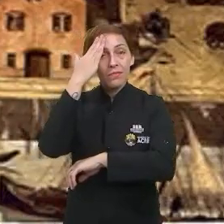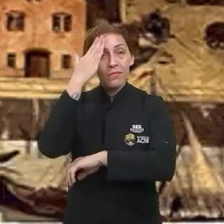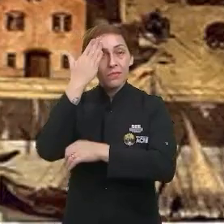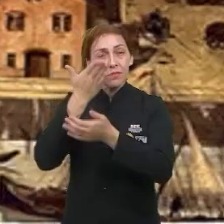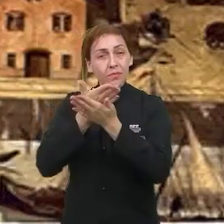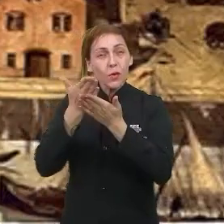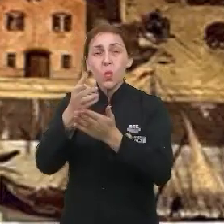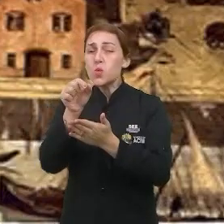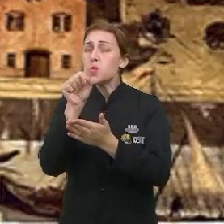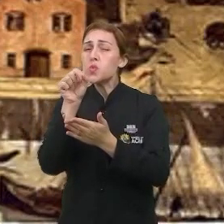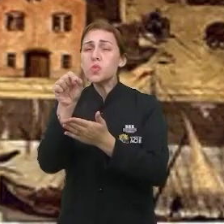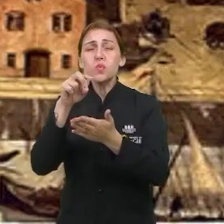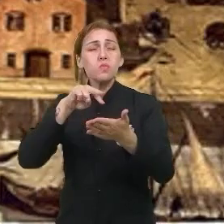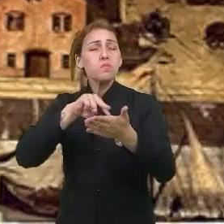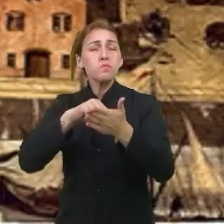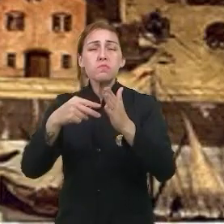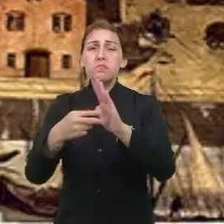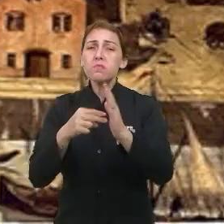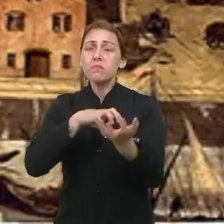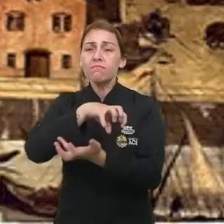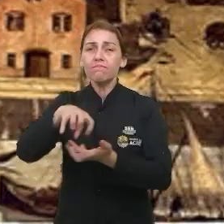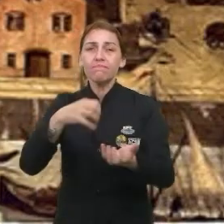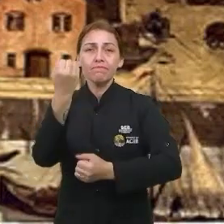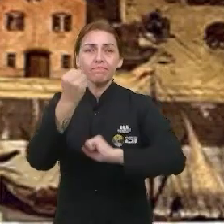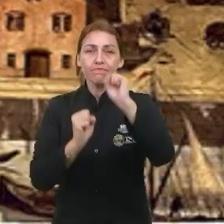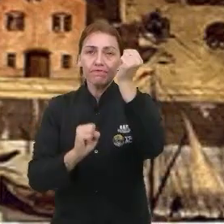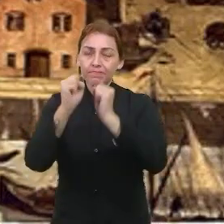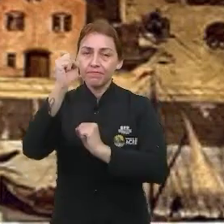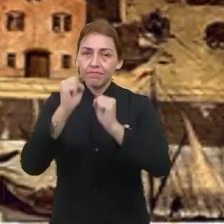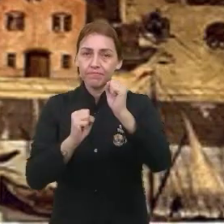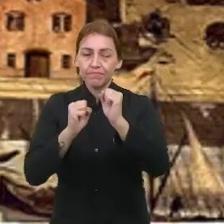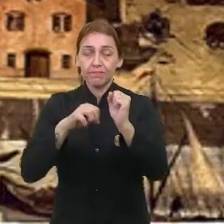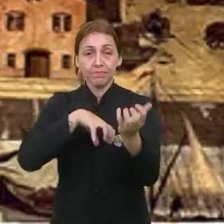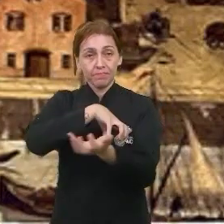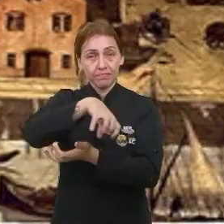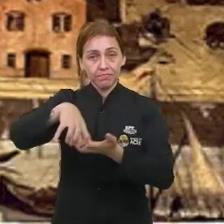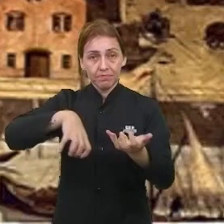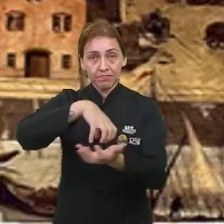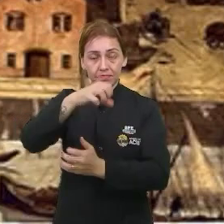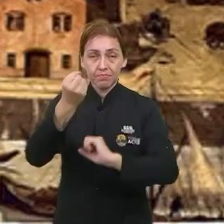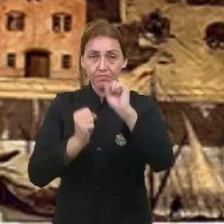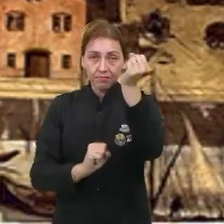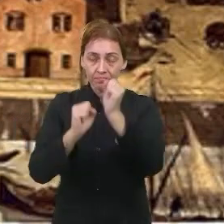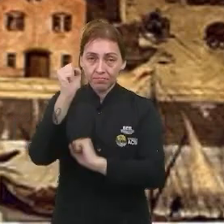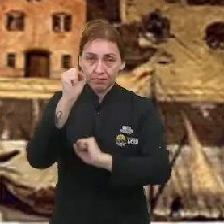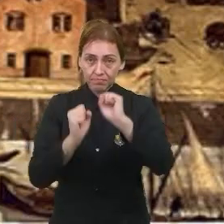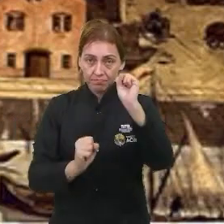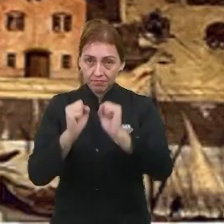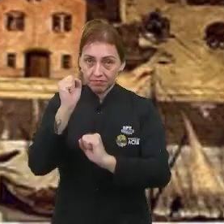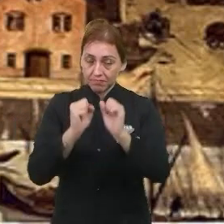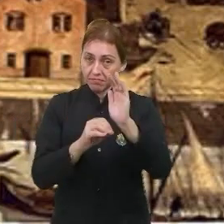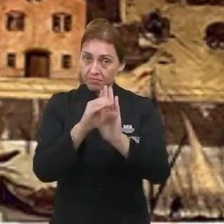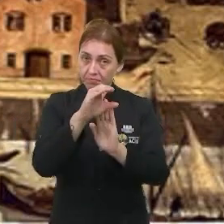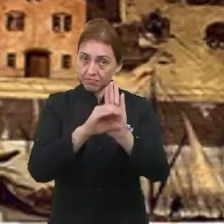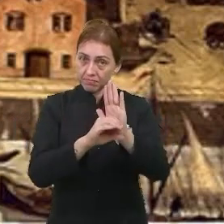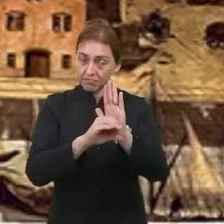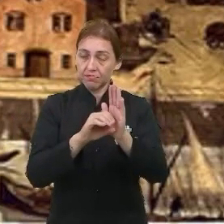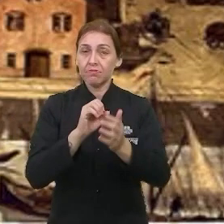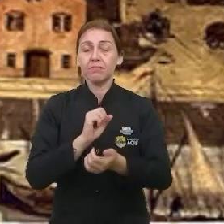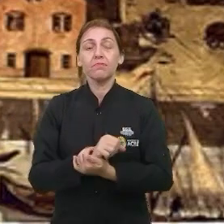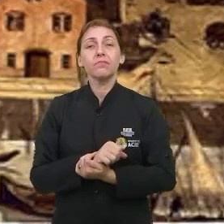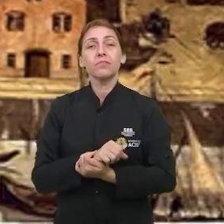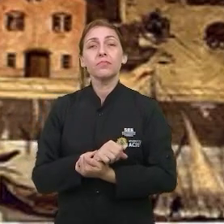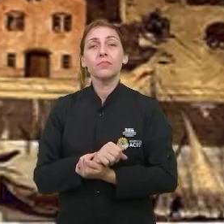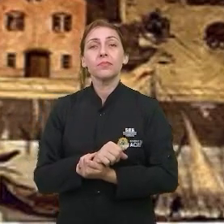que foi a Revolução Industrial. Então, a Revolução Industrial, em termos conceituais,